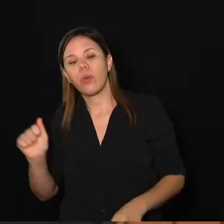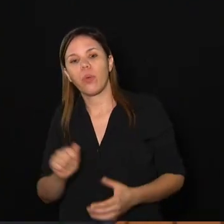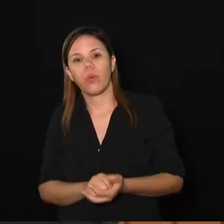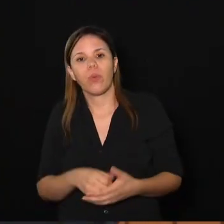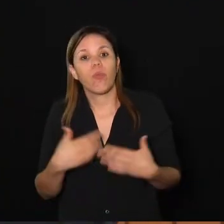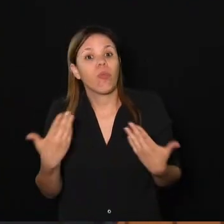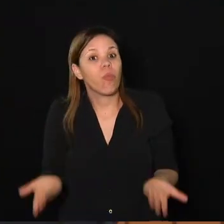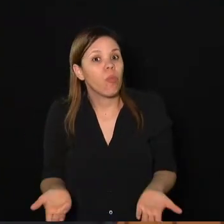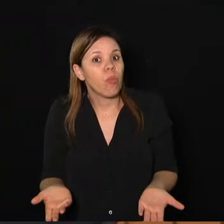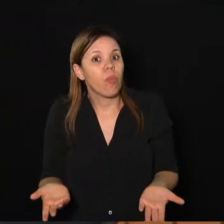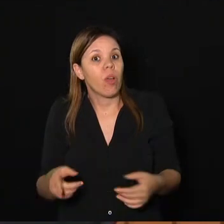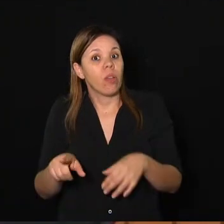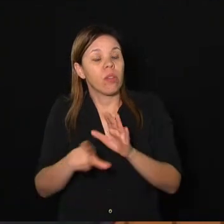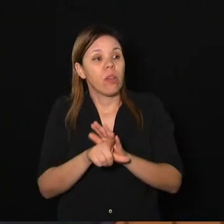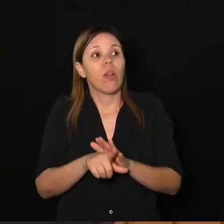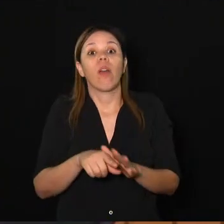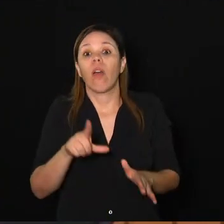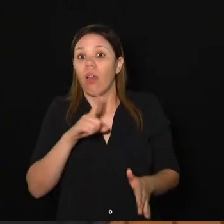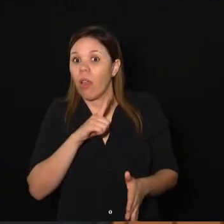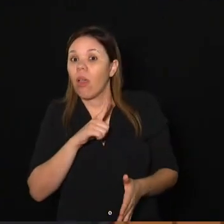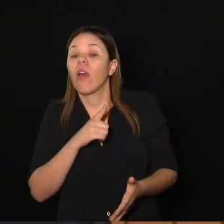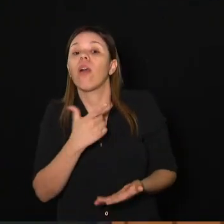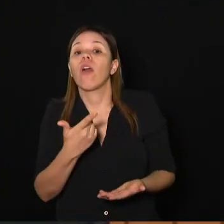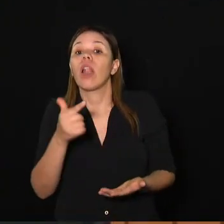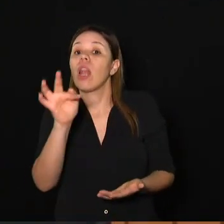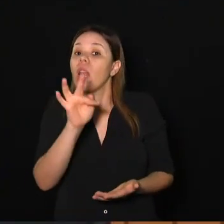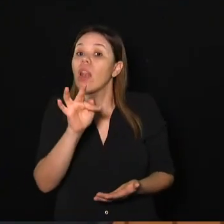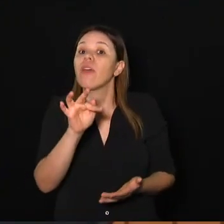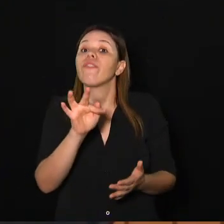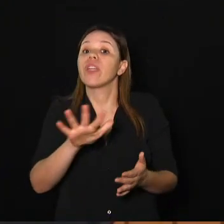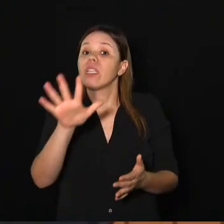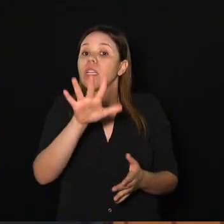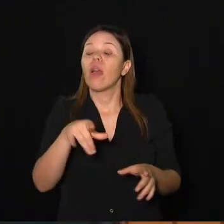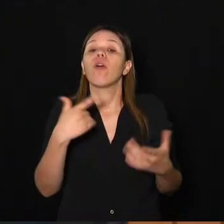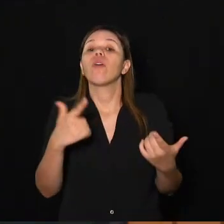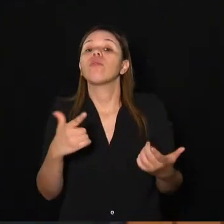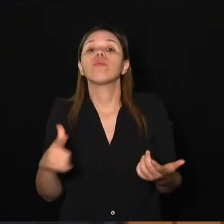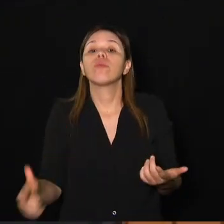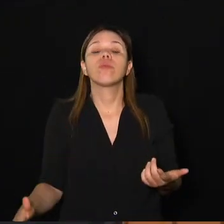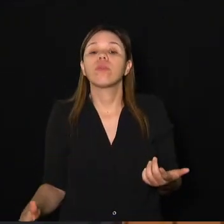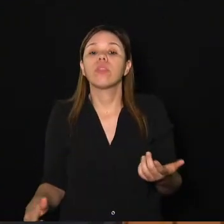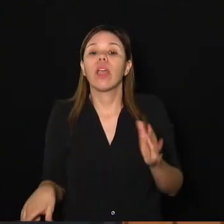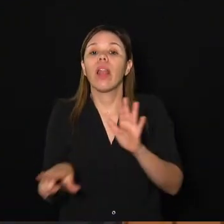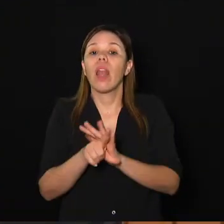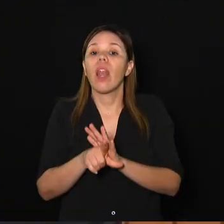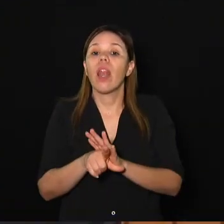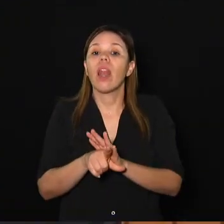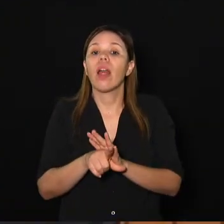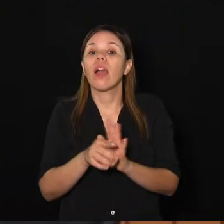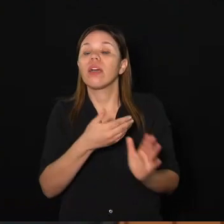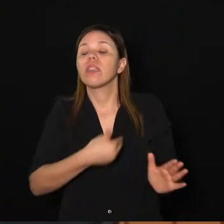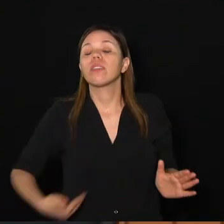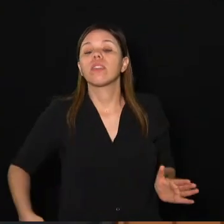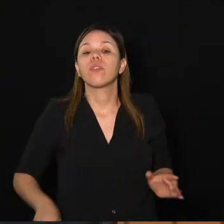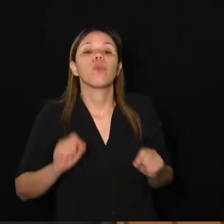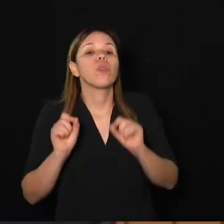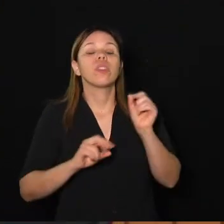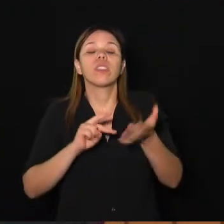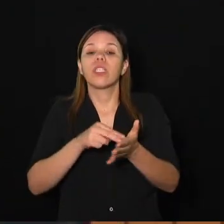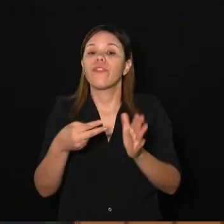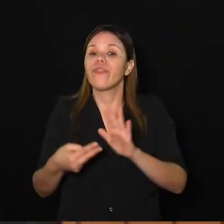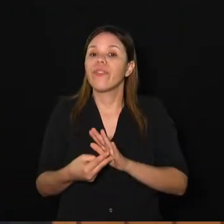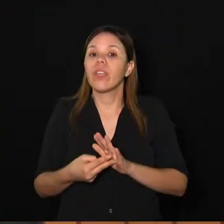nenhuma lei federal existe e nenhuma lei estadual existe falando o que é gabinete optométrico